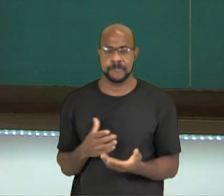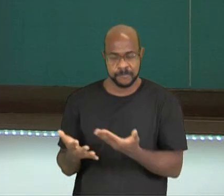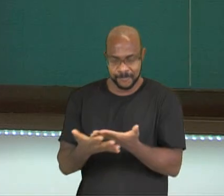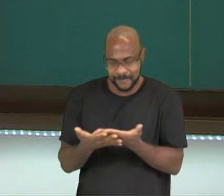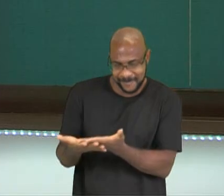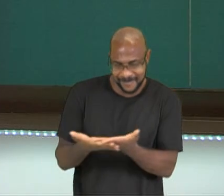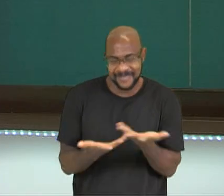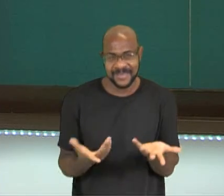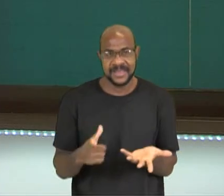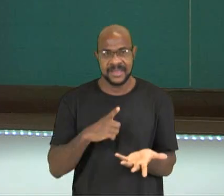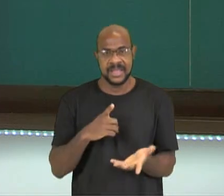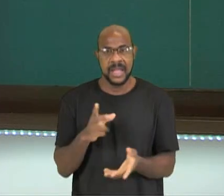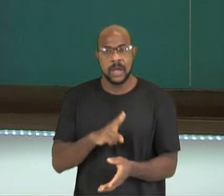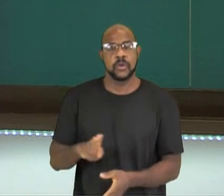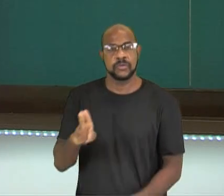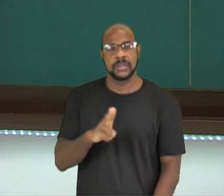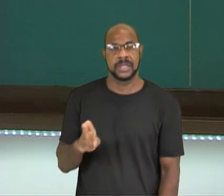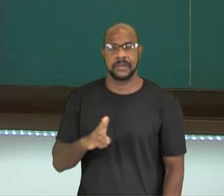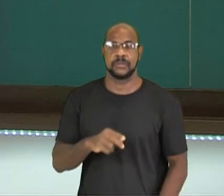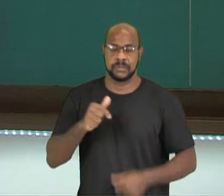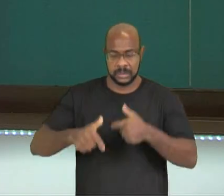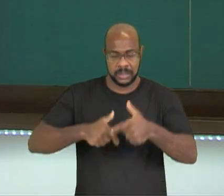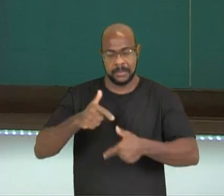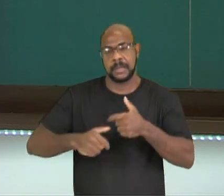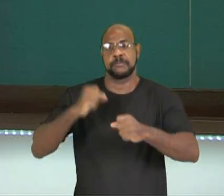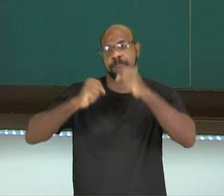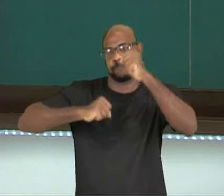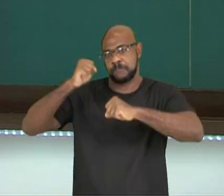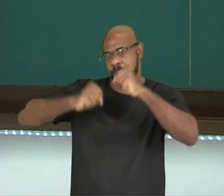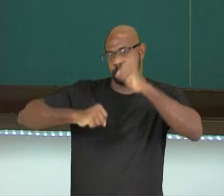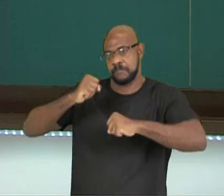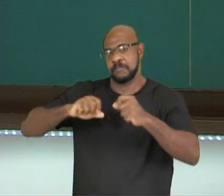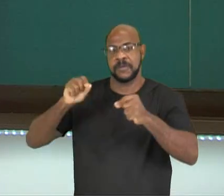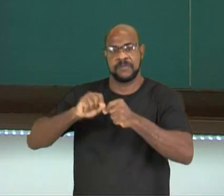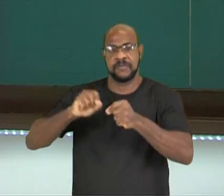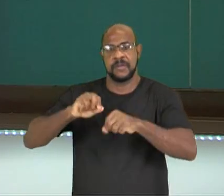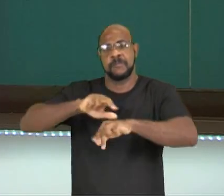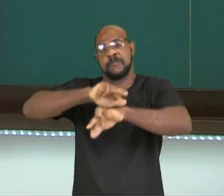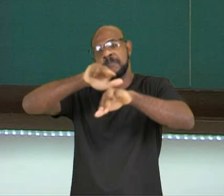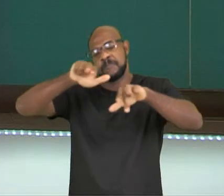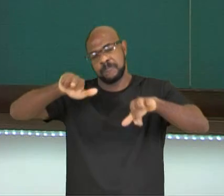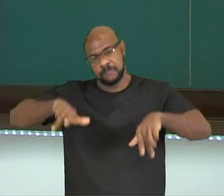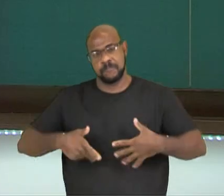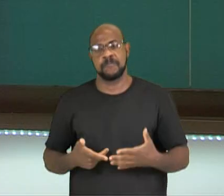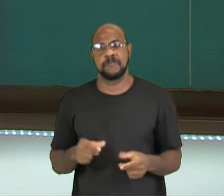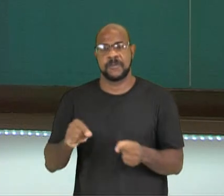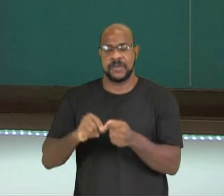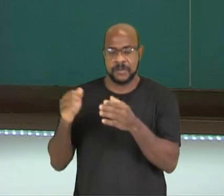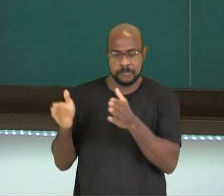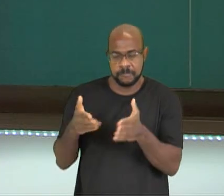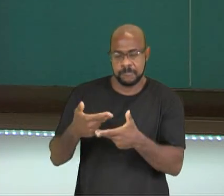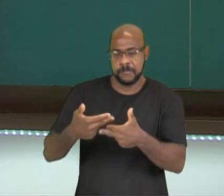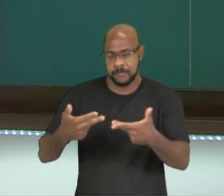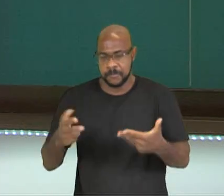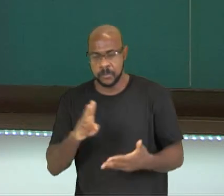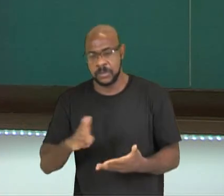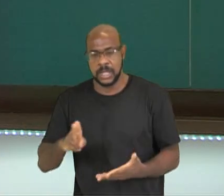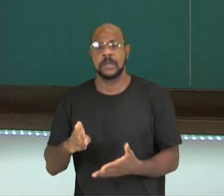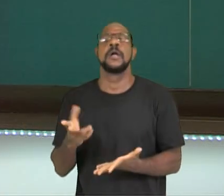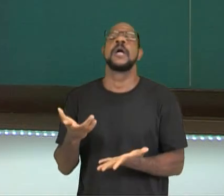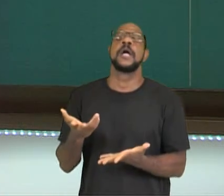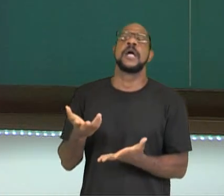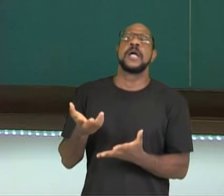que são muito utilizados na atividade industrial para fabricar os mais diferentes produtos aí usados pela